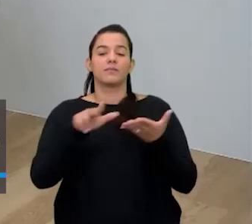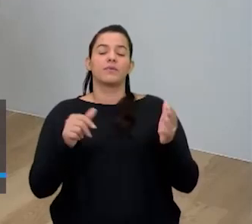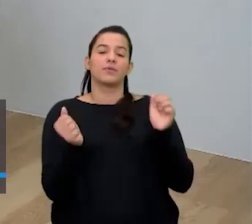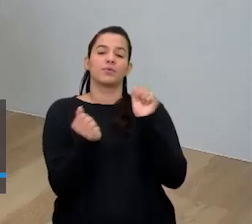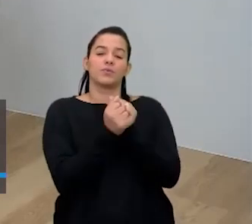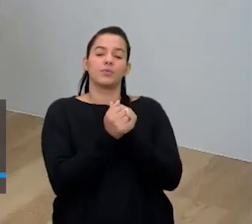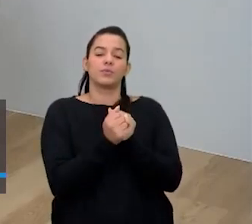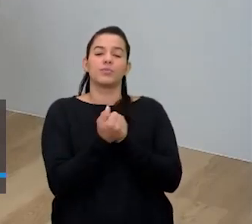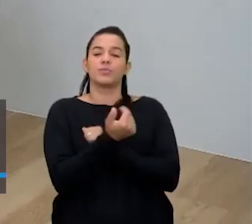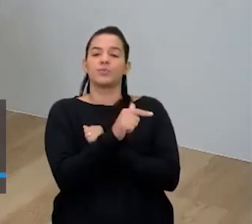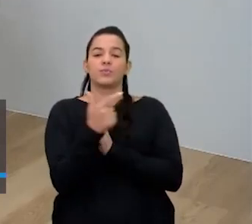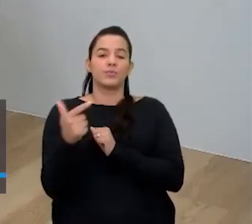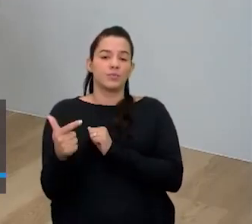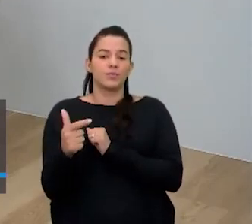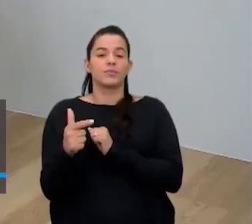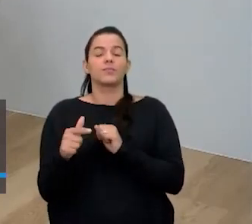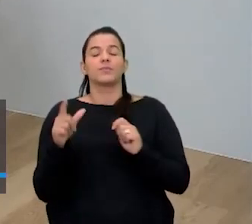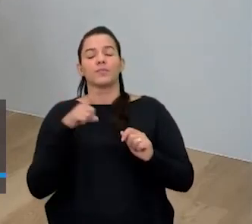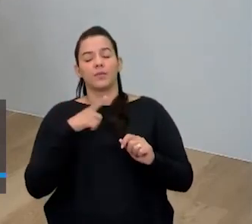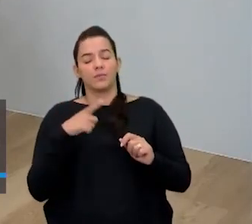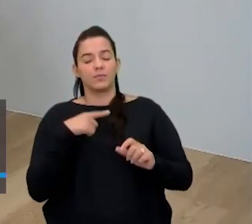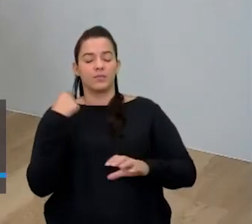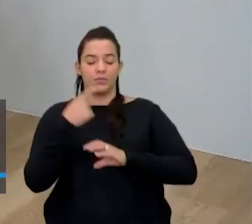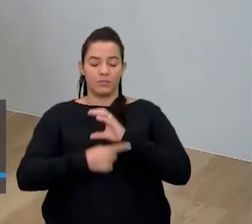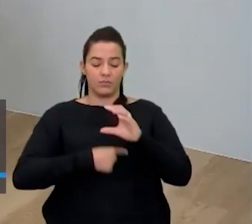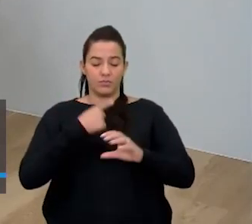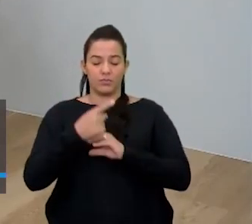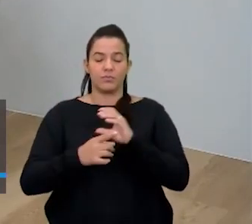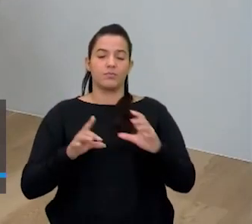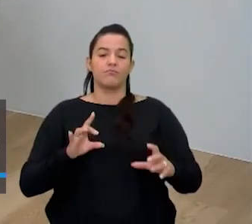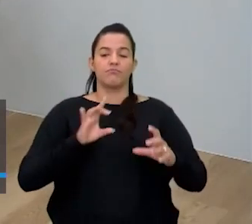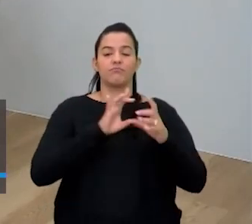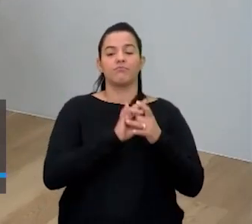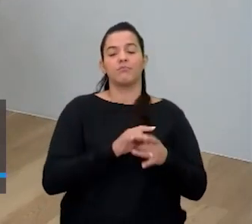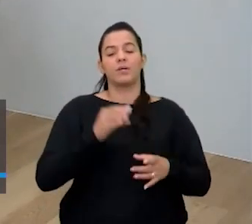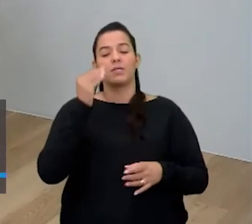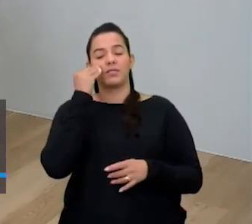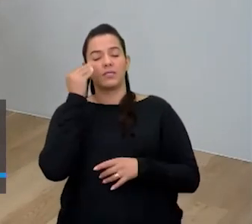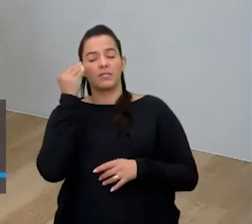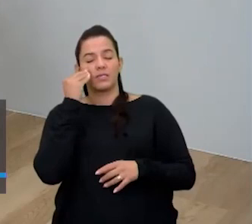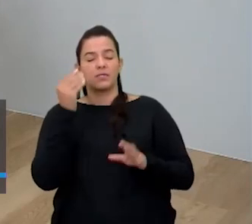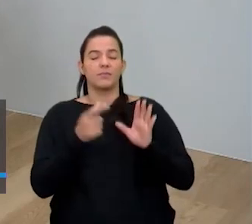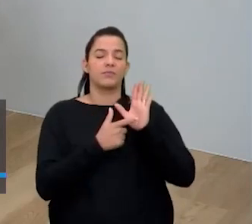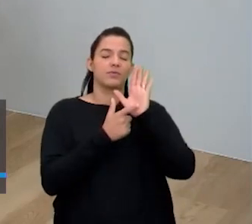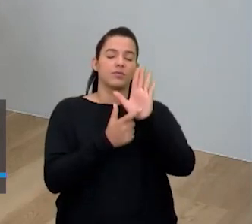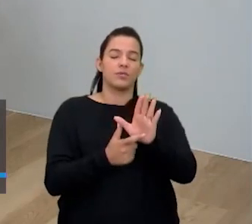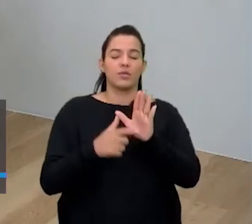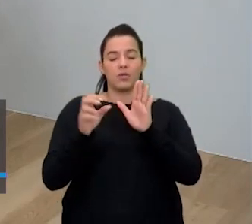Há um intercâmbio que se mantém, ou para tentar trazê-los ou para tentar